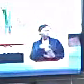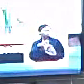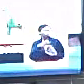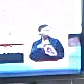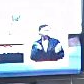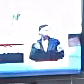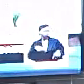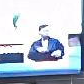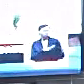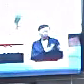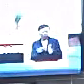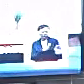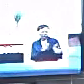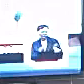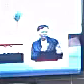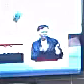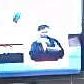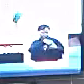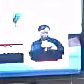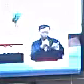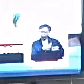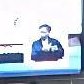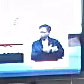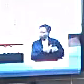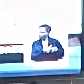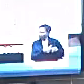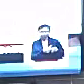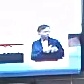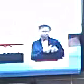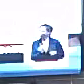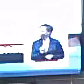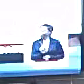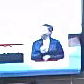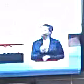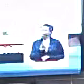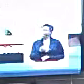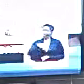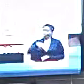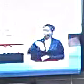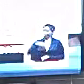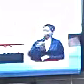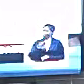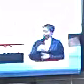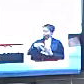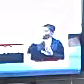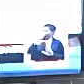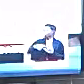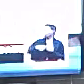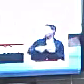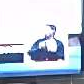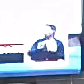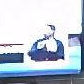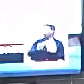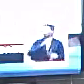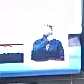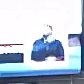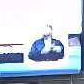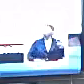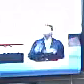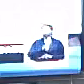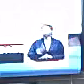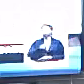os ônibus mas não a portaria do imetro diz exatamente o seguinte ficará proibida a utilização